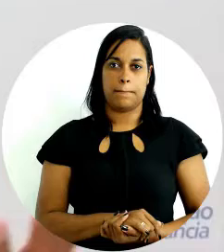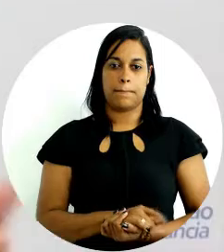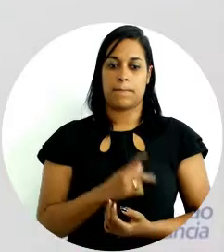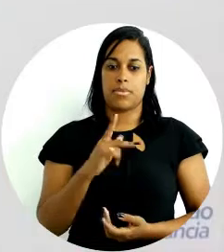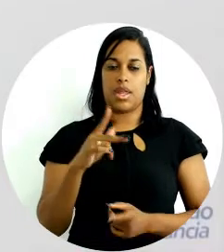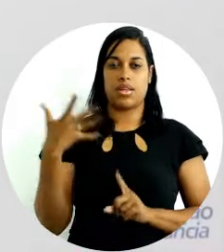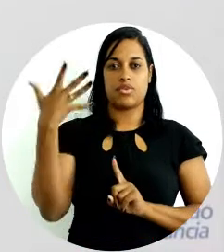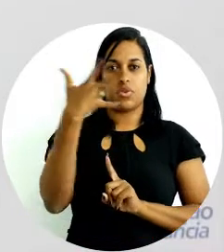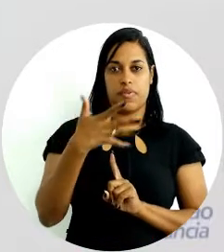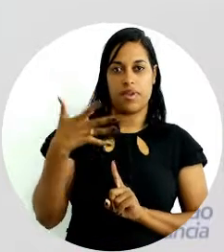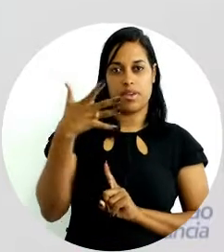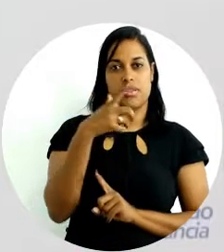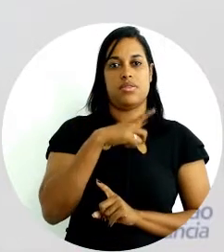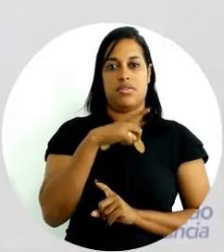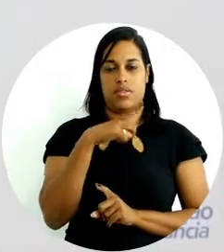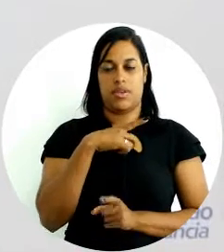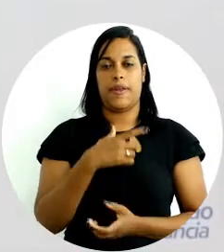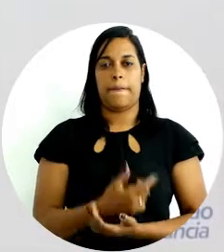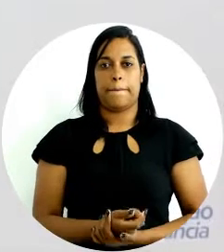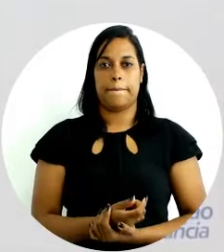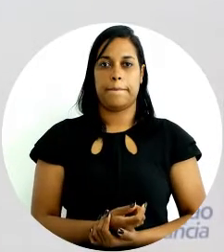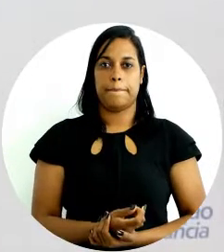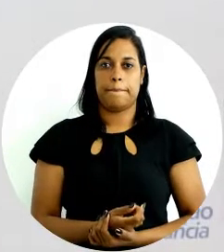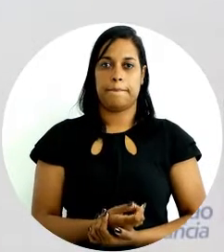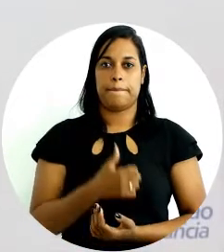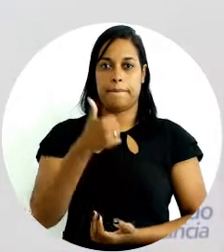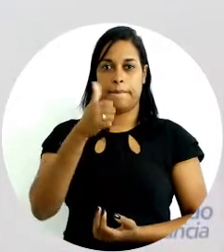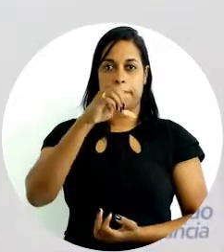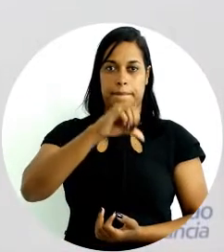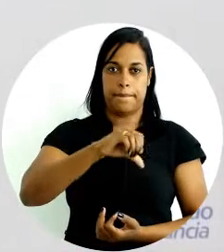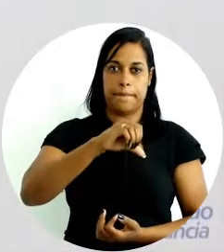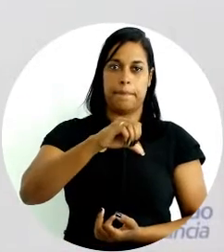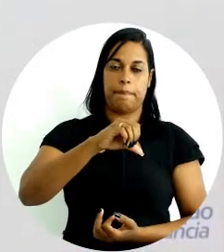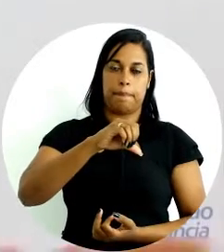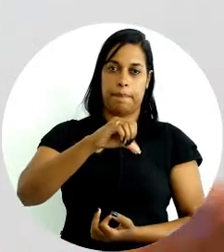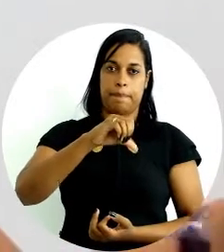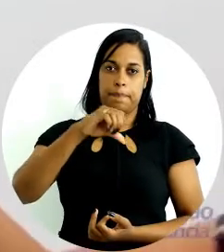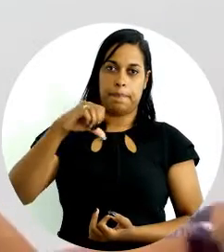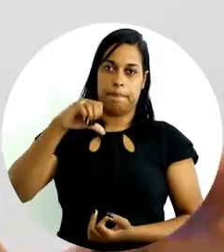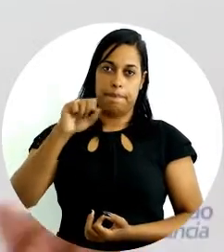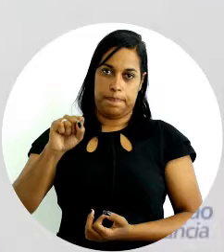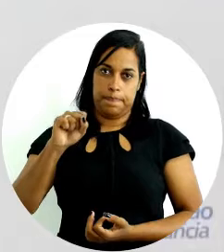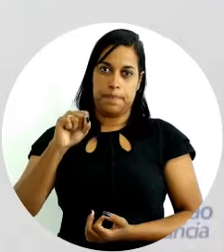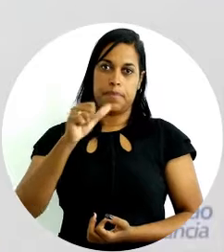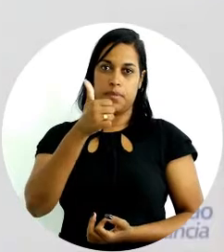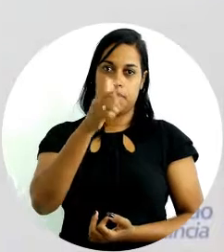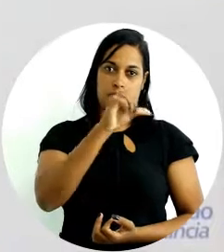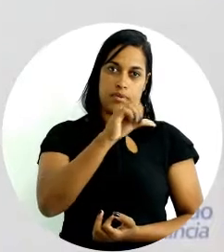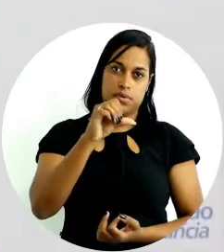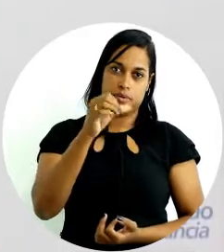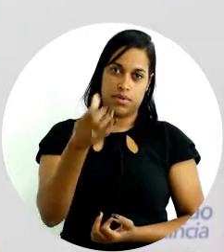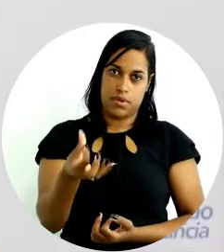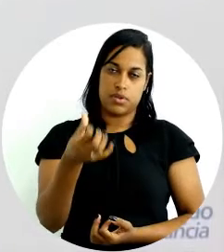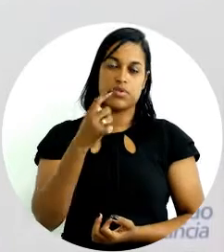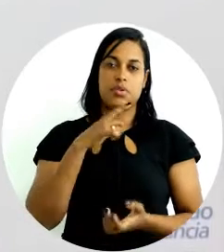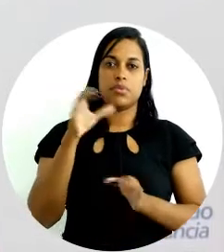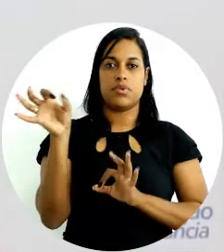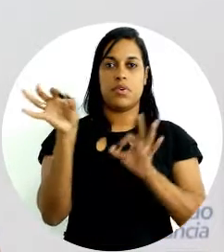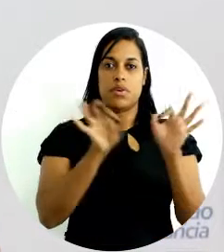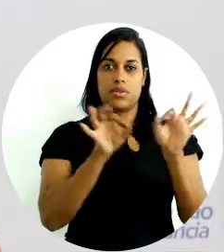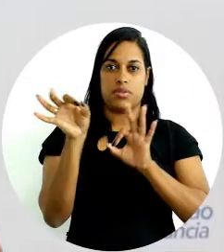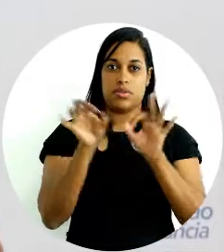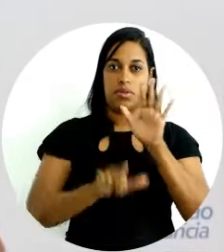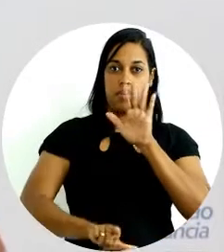essas conferências. Enfim, em 1990, 98, 96, nós